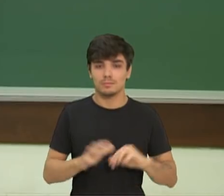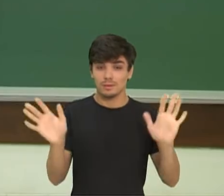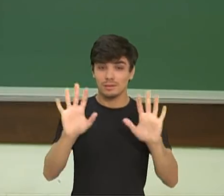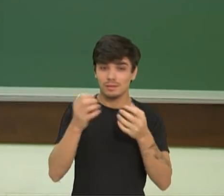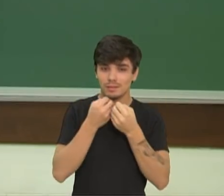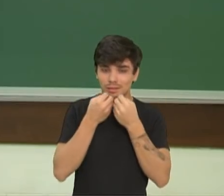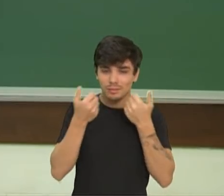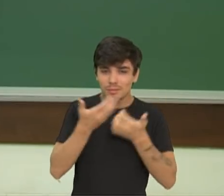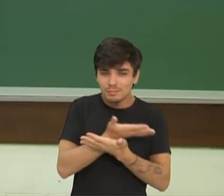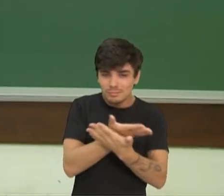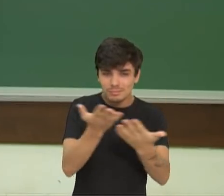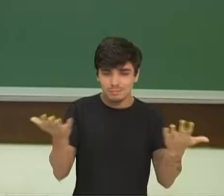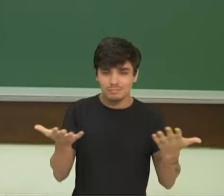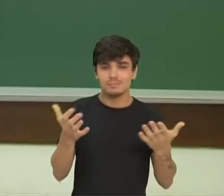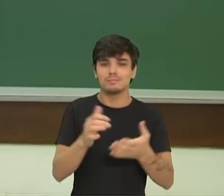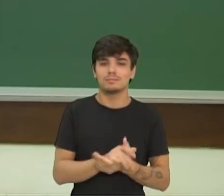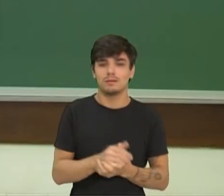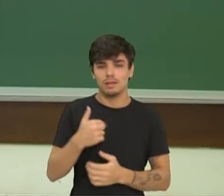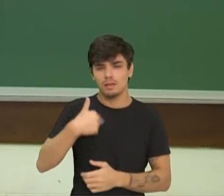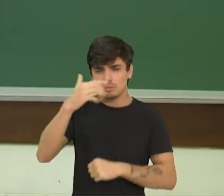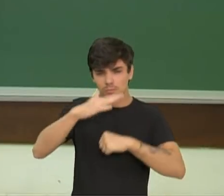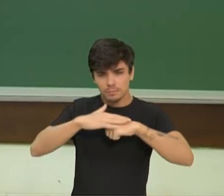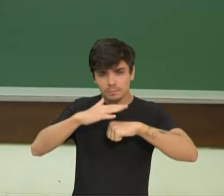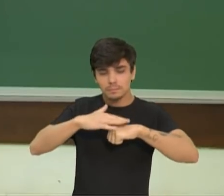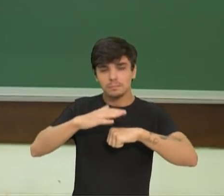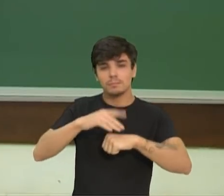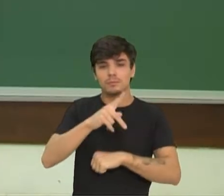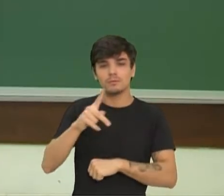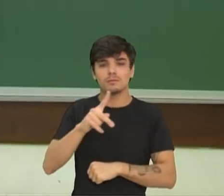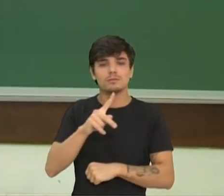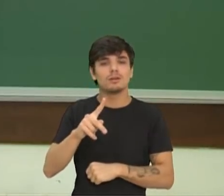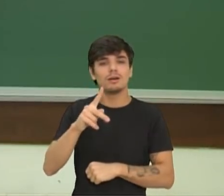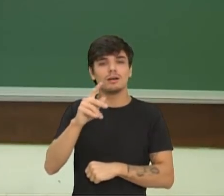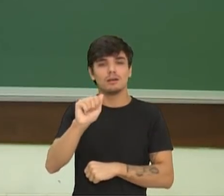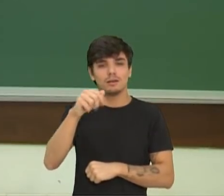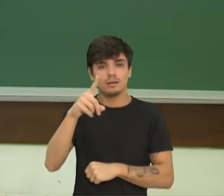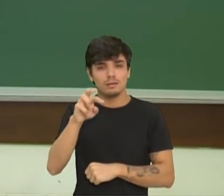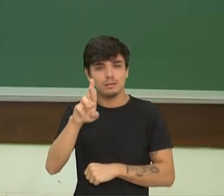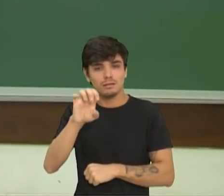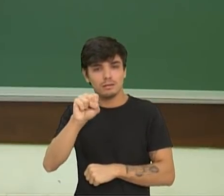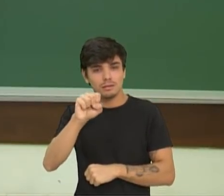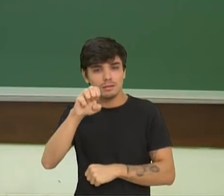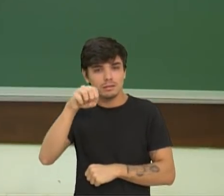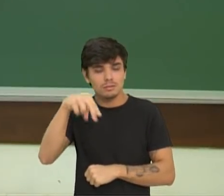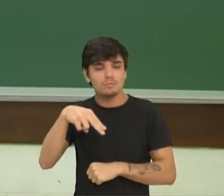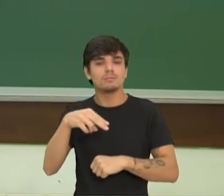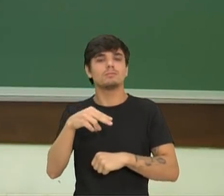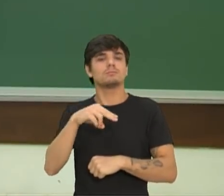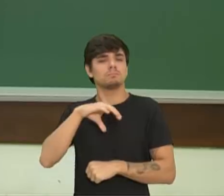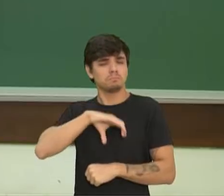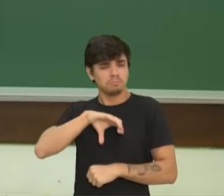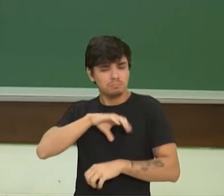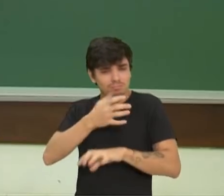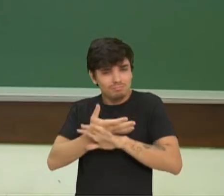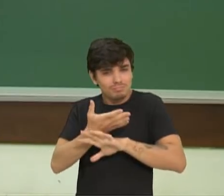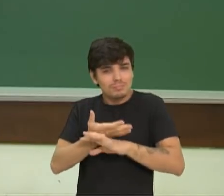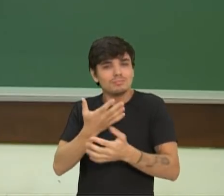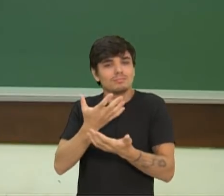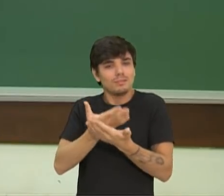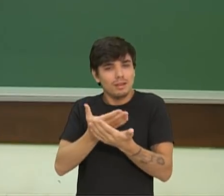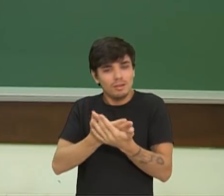Fala galera, beleza? Eu sou o professor Anderson Boganica, estamos começando mais uma aula de língua portuguesa do 6º